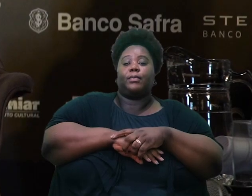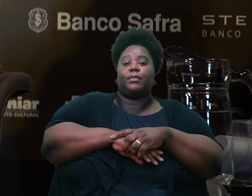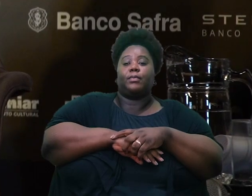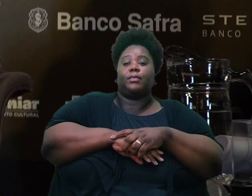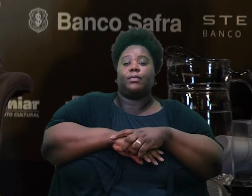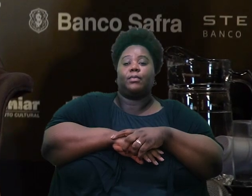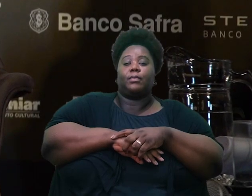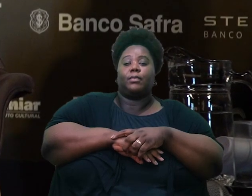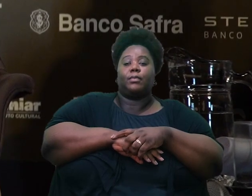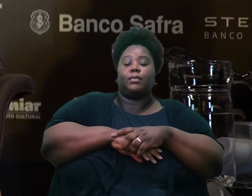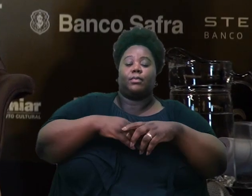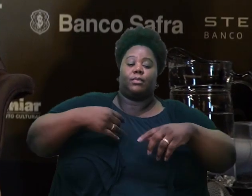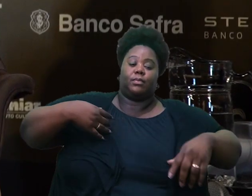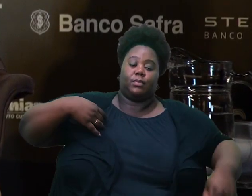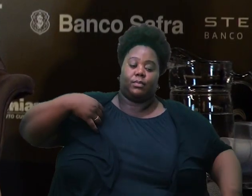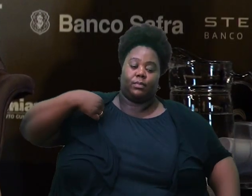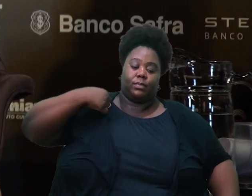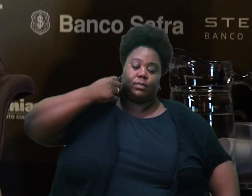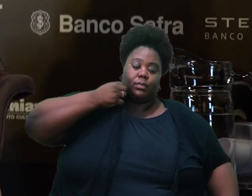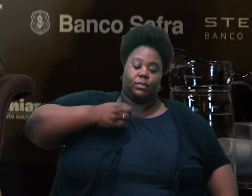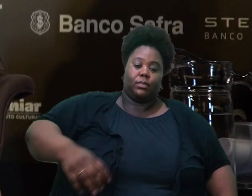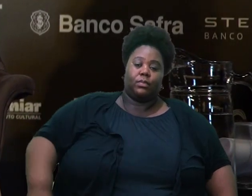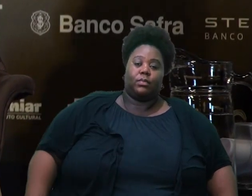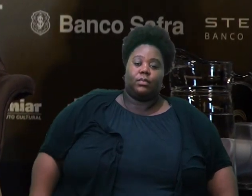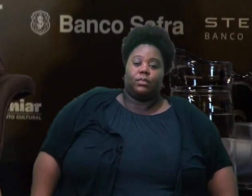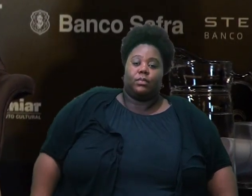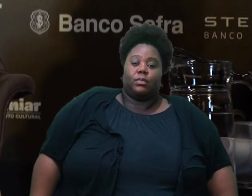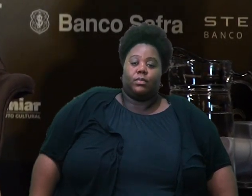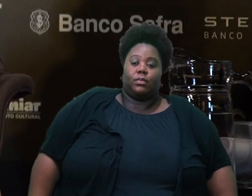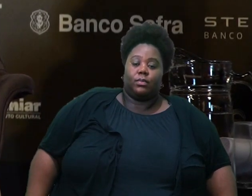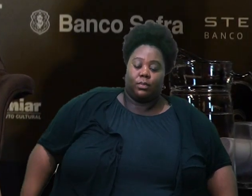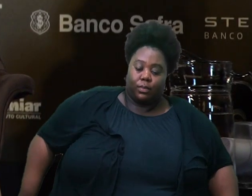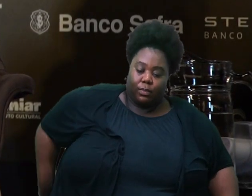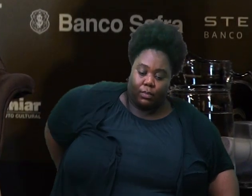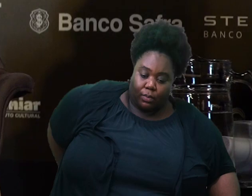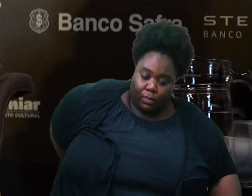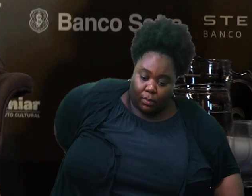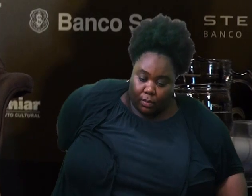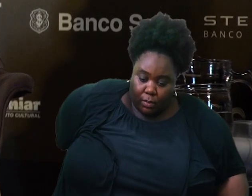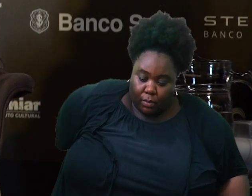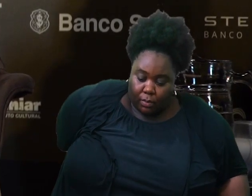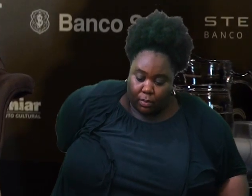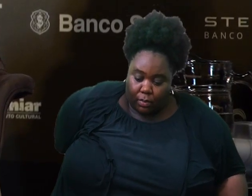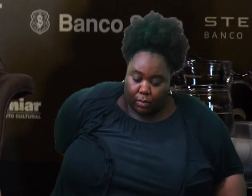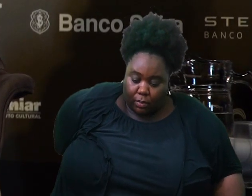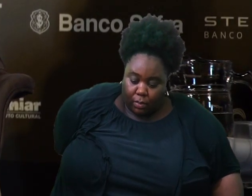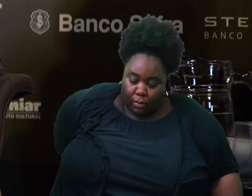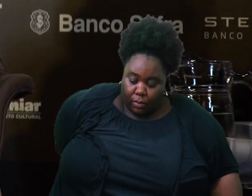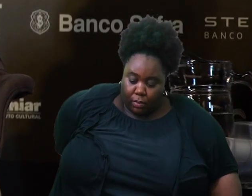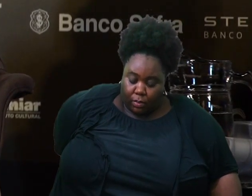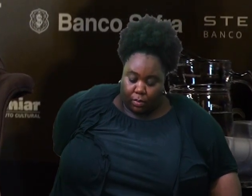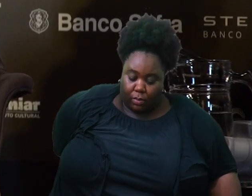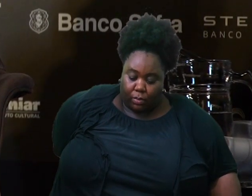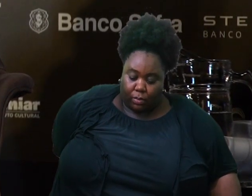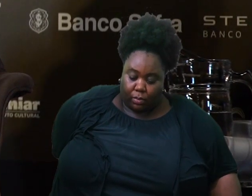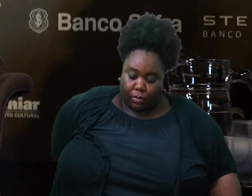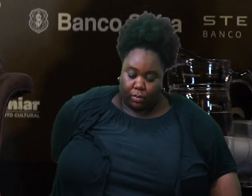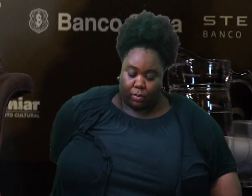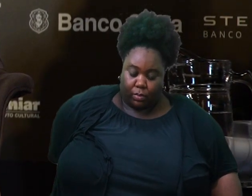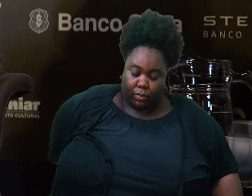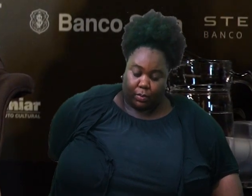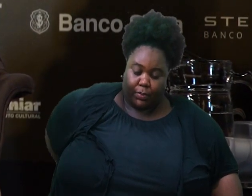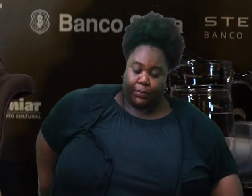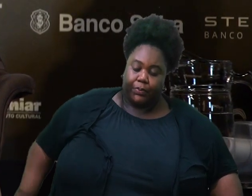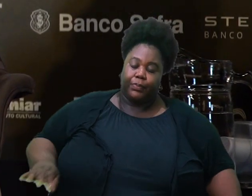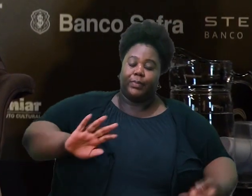certo modo, tentando matizá-lo conceitualmente, ele aponta para a necessidade